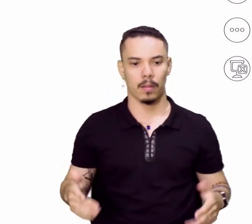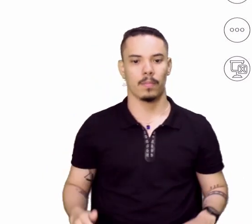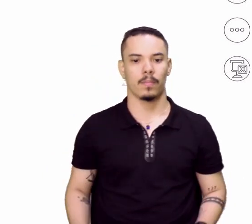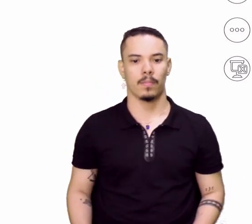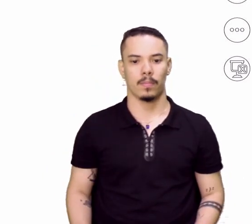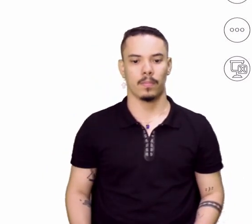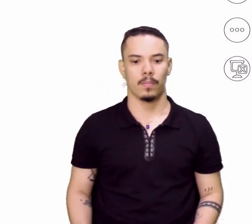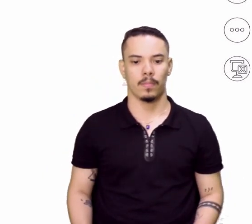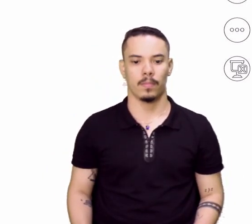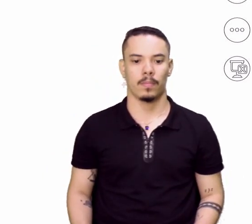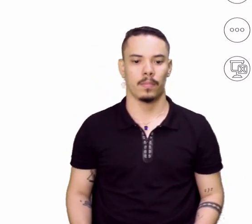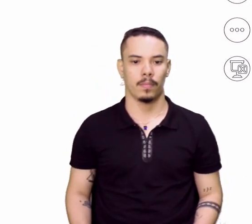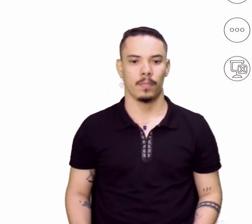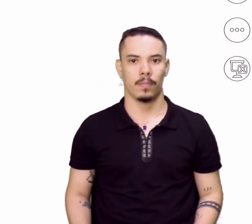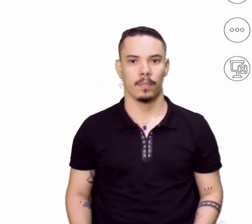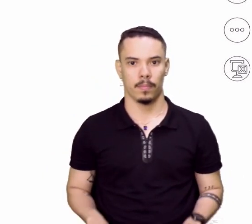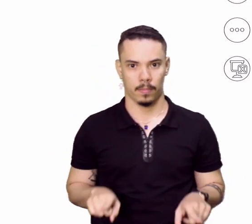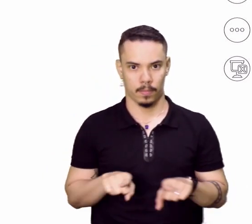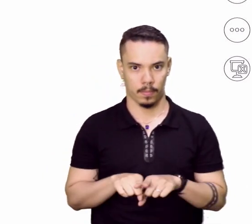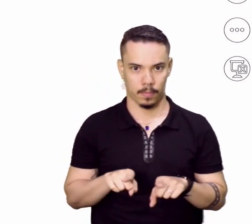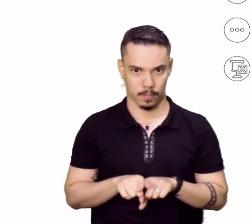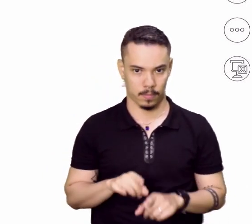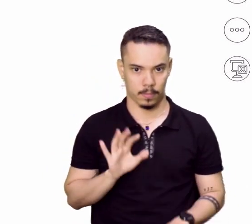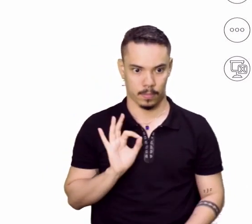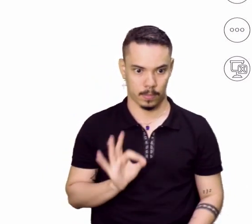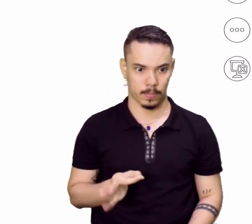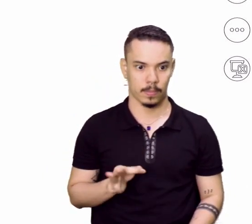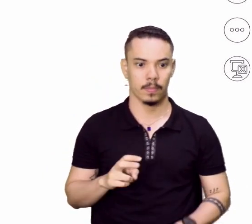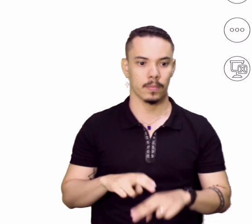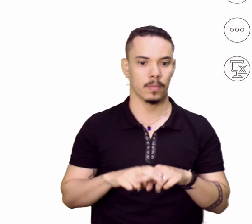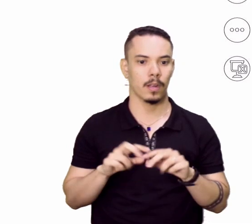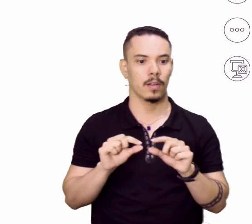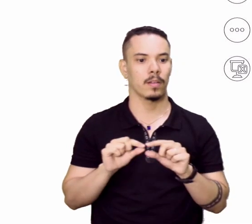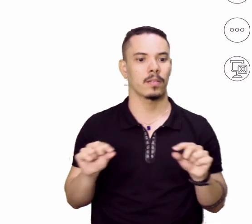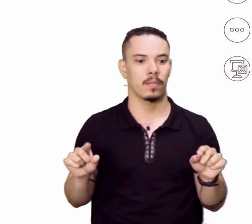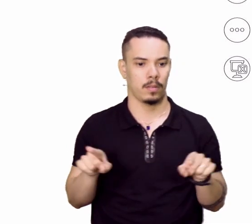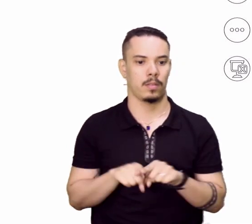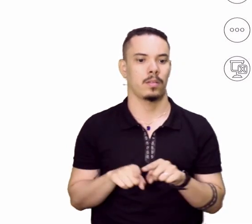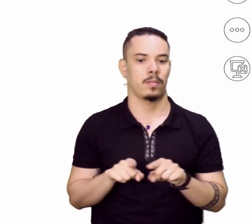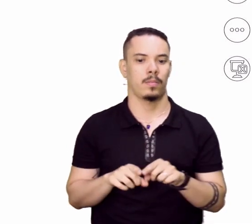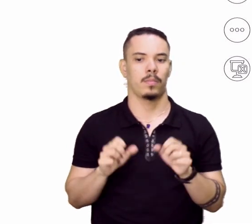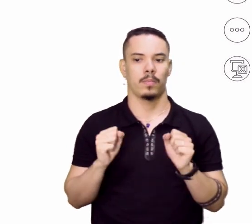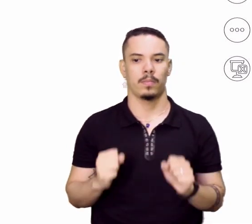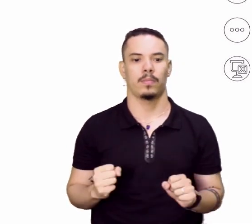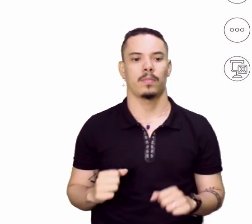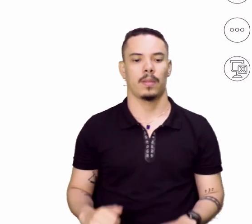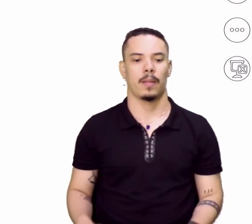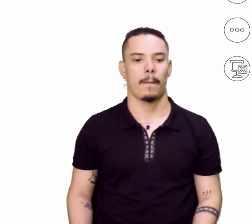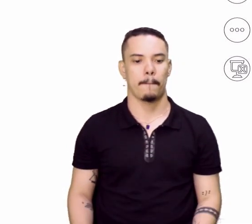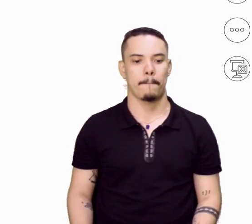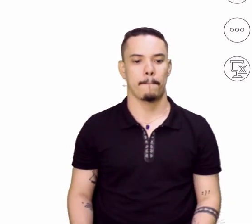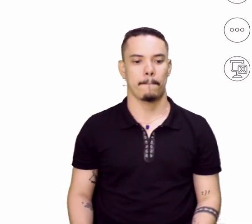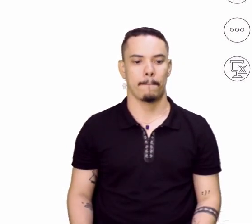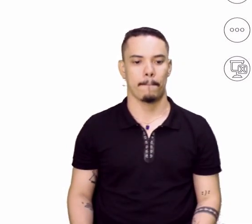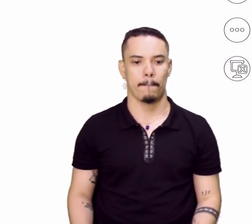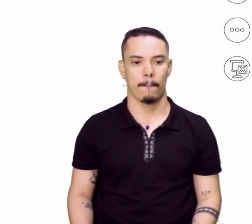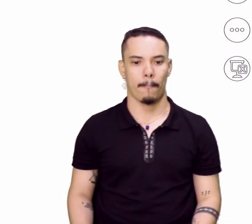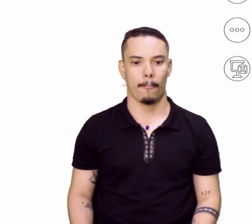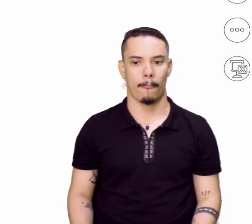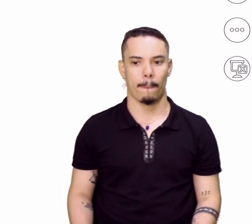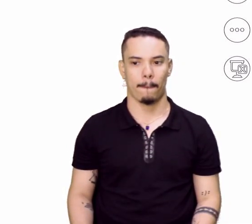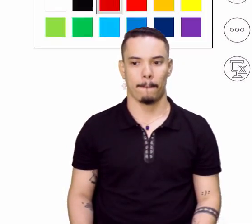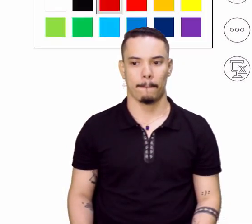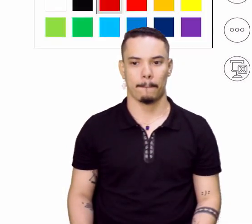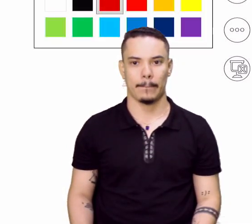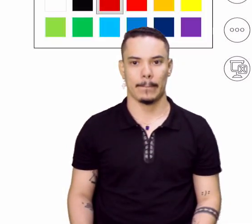falar sobre coisas, animais, objetos. E aqui nessa frase você vai poder fazer essa substituição tranquilamente, até porque, como eu comentei